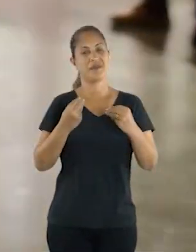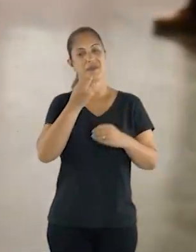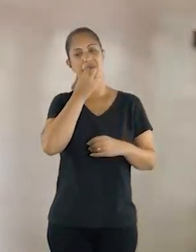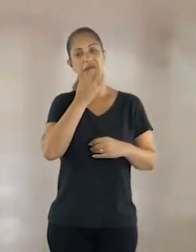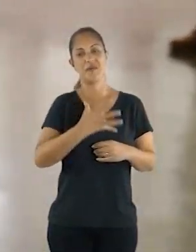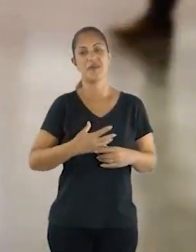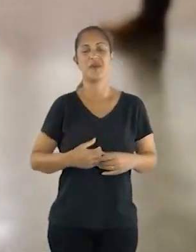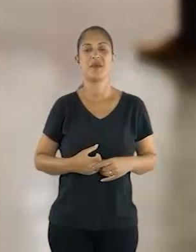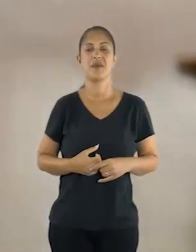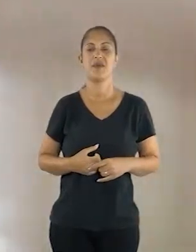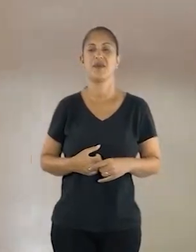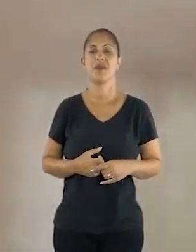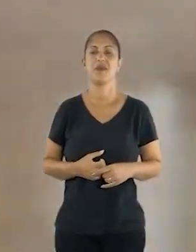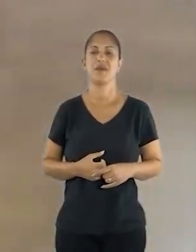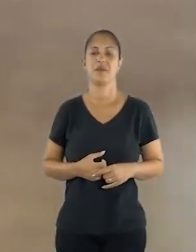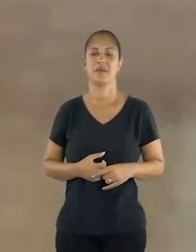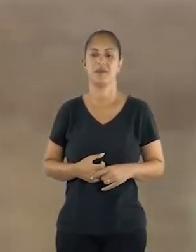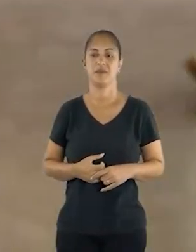bom.